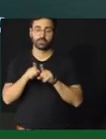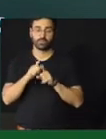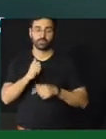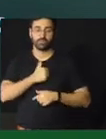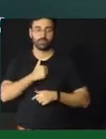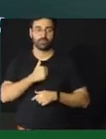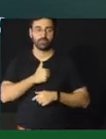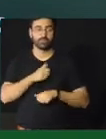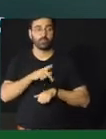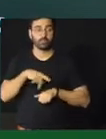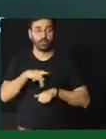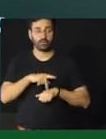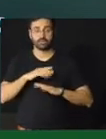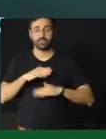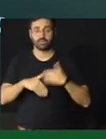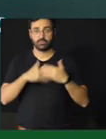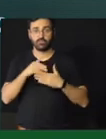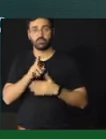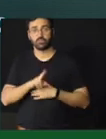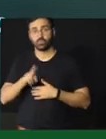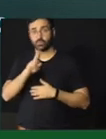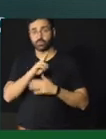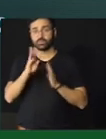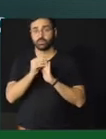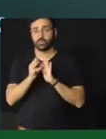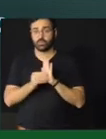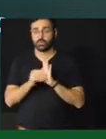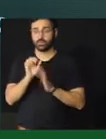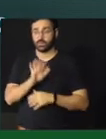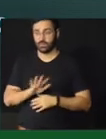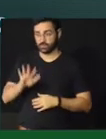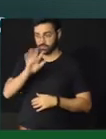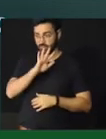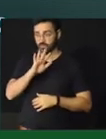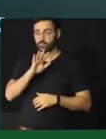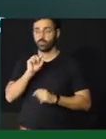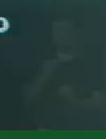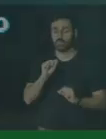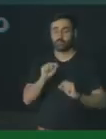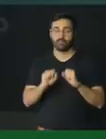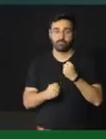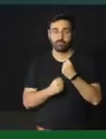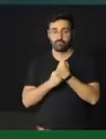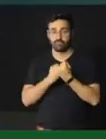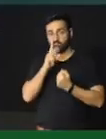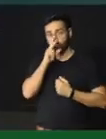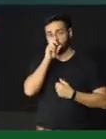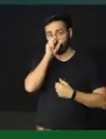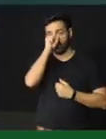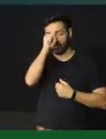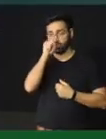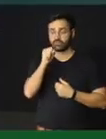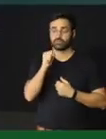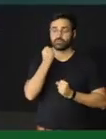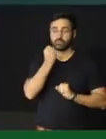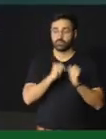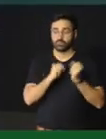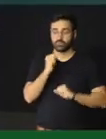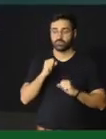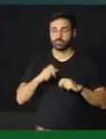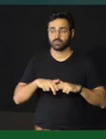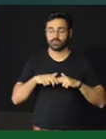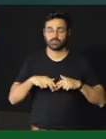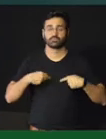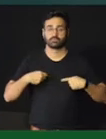desenvolvidos que usam a política de conteúdo nacional para fortalecer a sua indústria então a gente precisa sim ter conteúdo